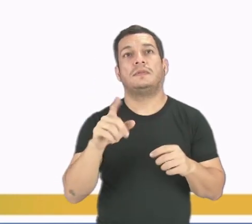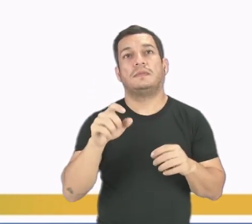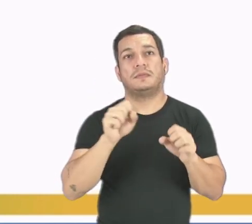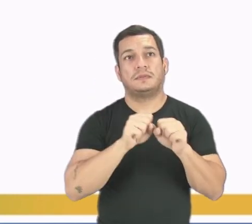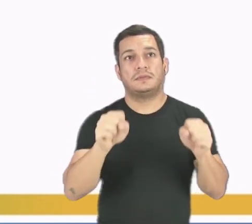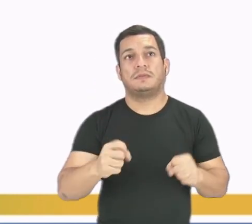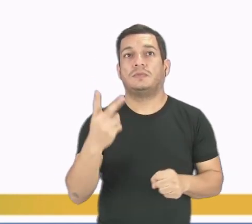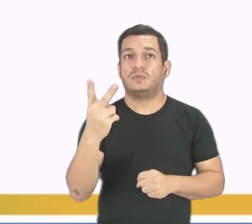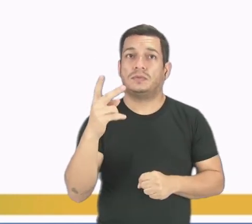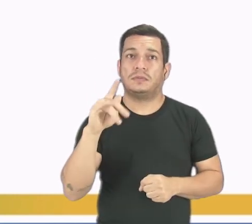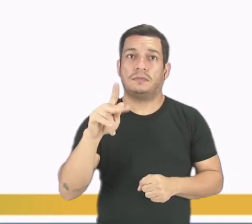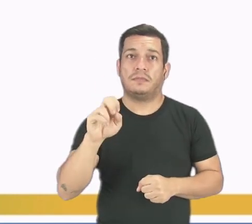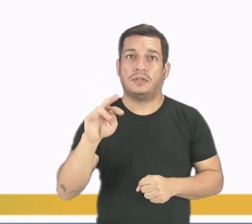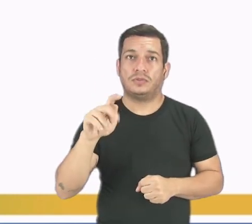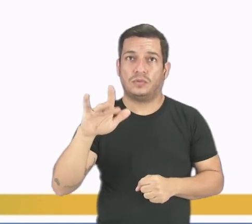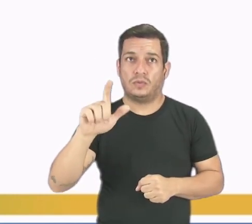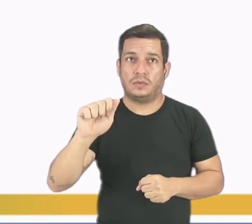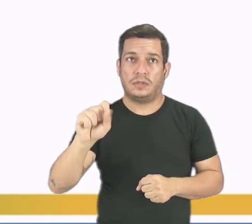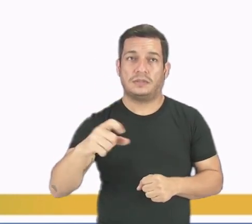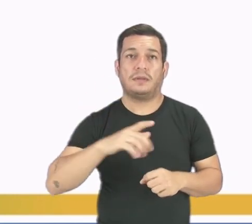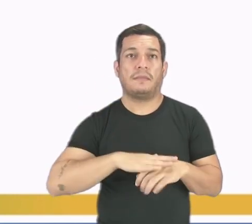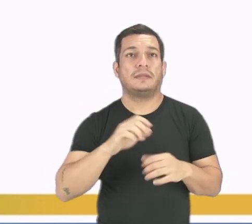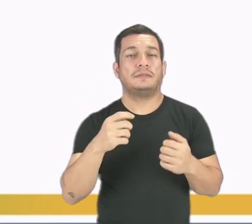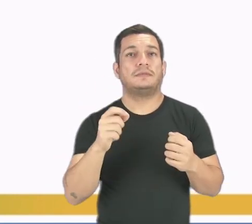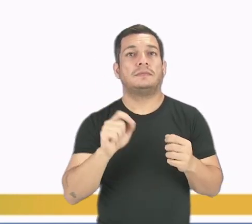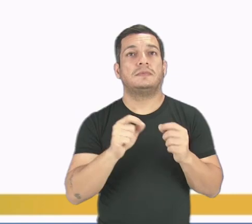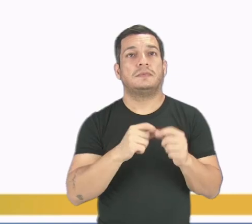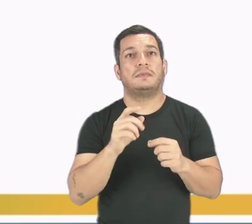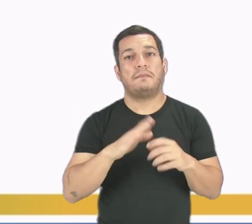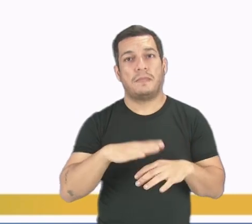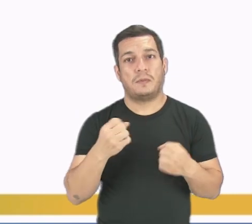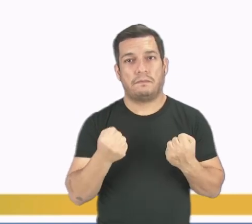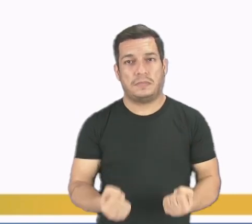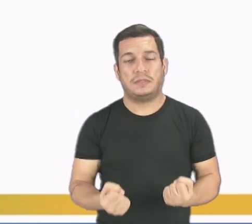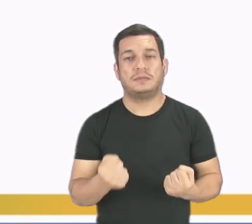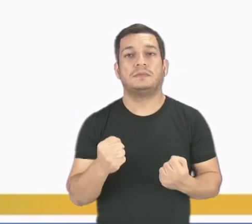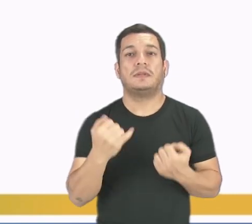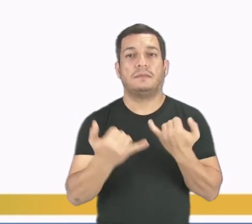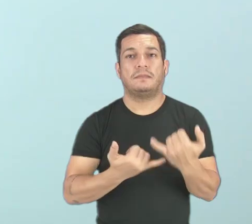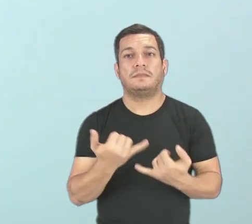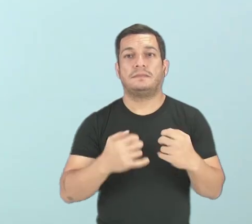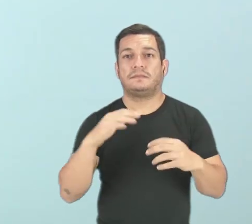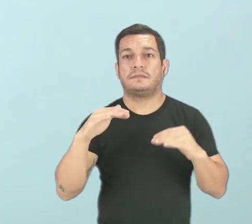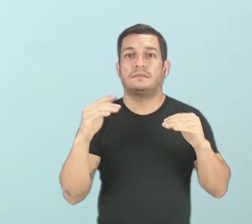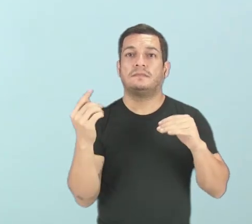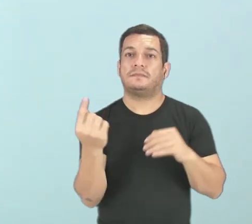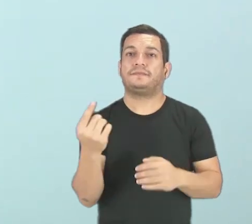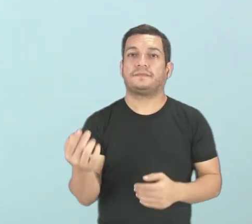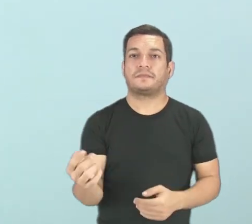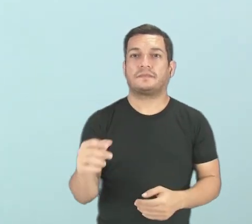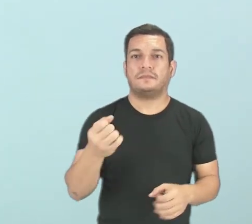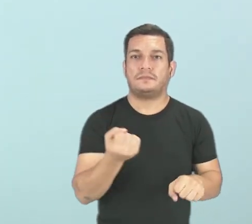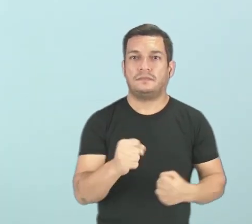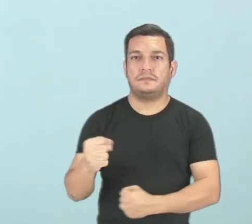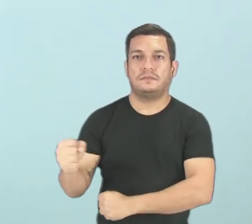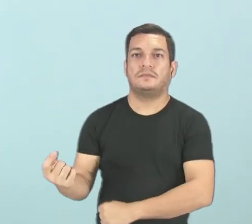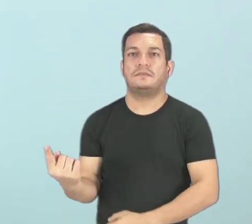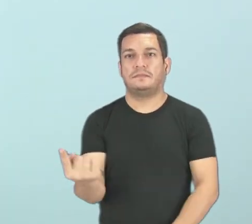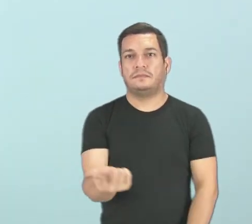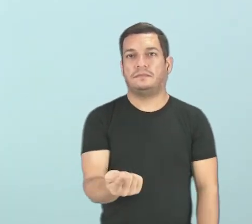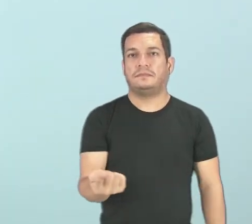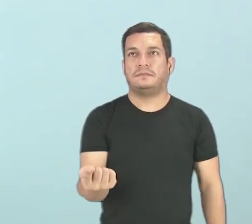rotação diferente. Então, podemos utilizar também o momento anti-horário e o momento horário, né, para o caso